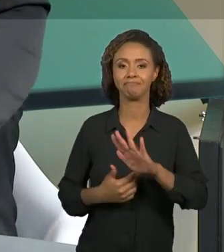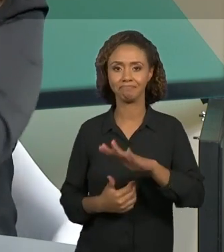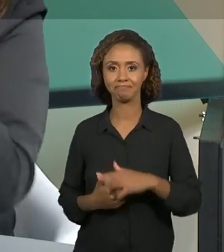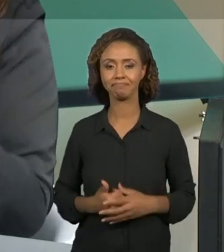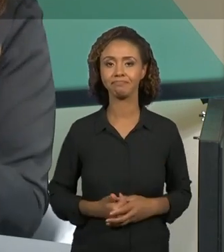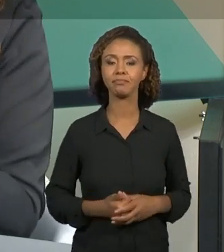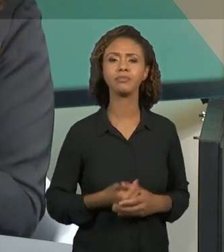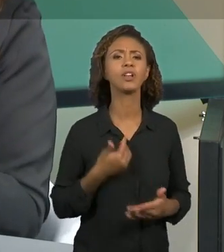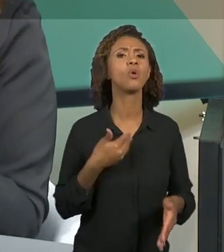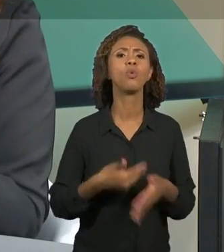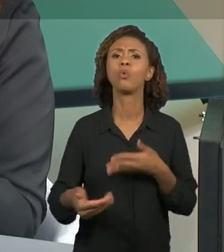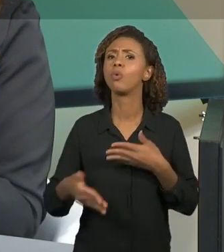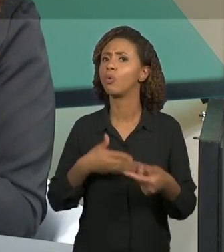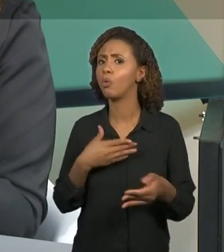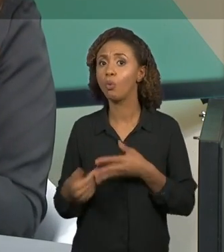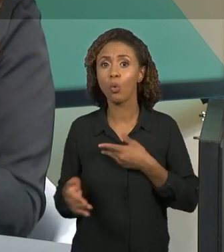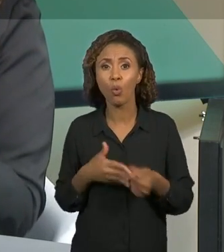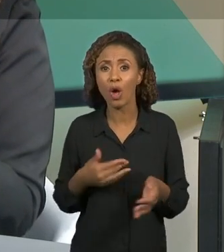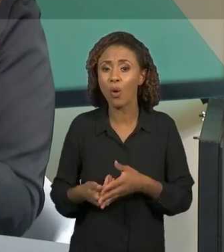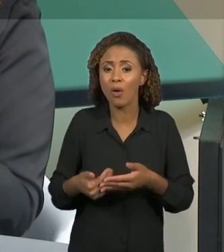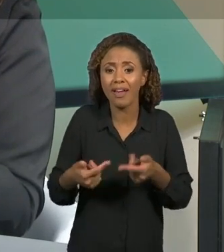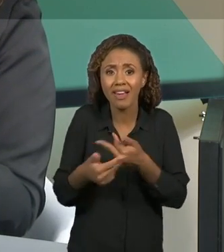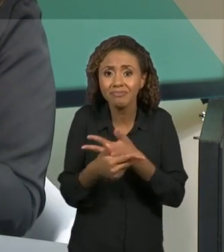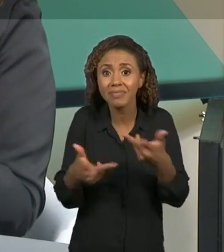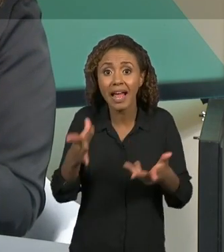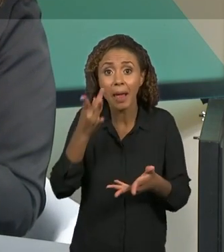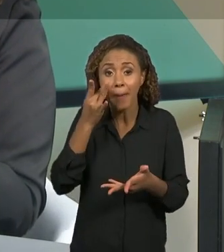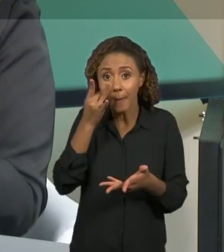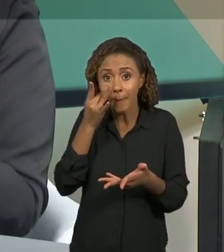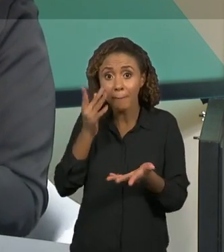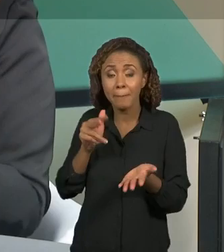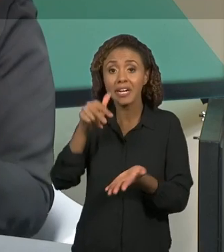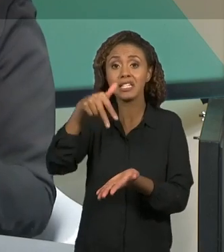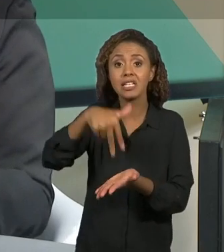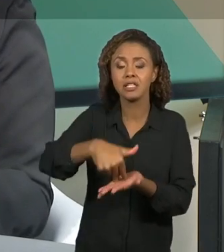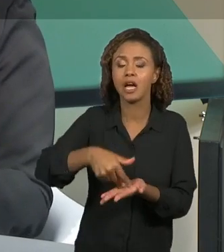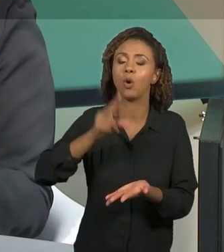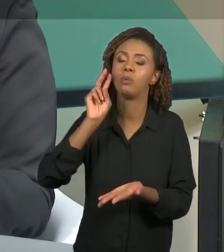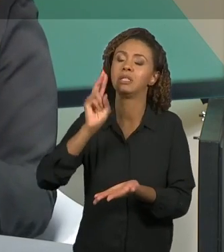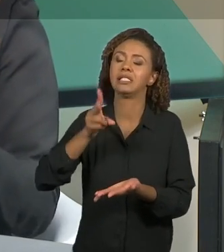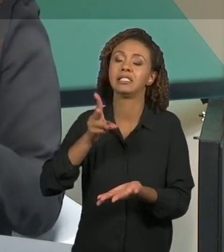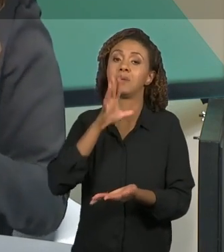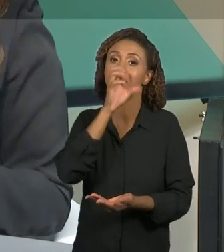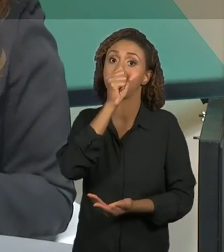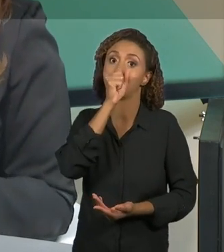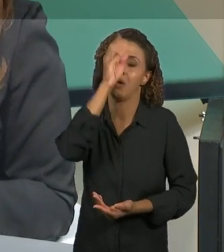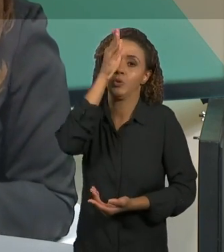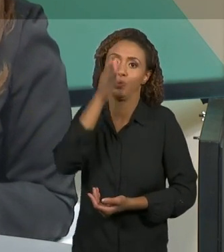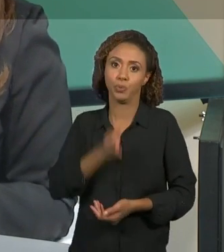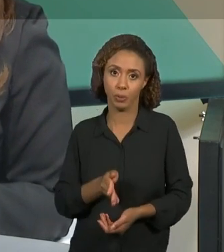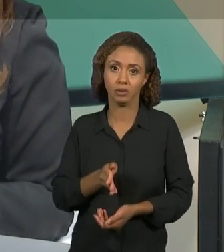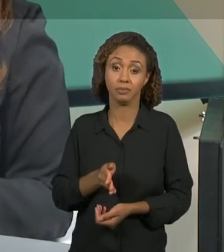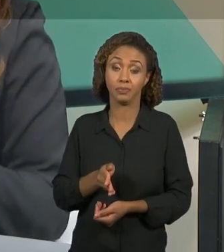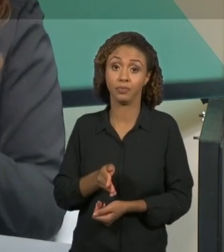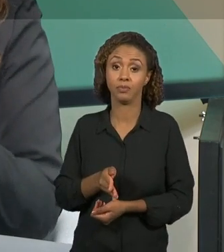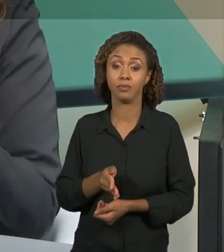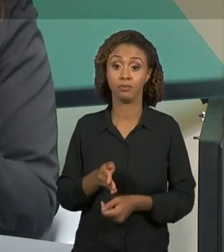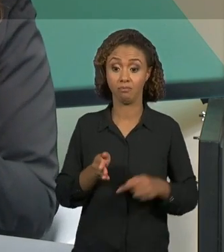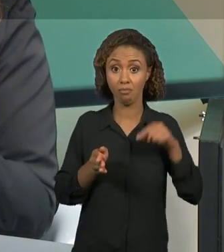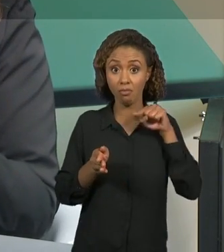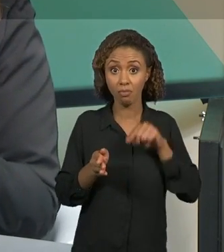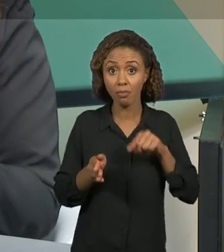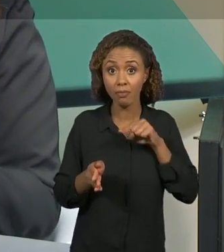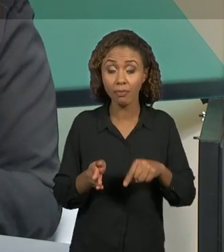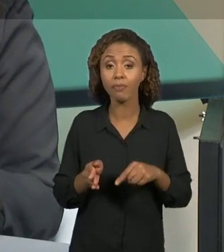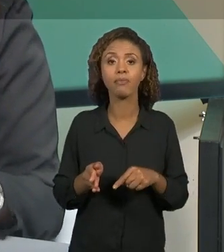qualquer atividade que a gente tiver presencialmente ela vai ser feita sempre aos sábados neste momento nós temos um